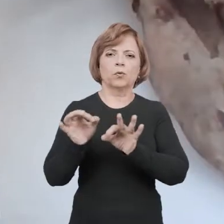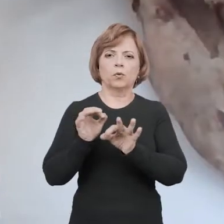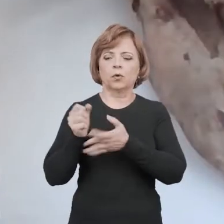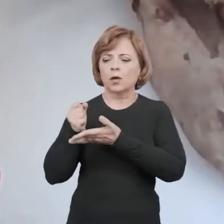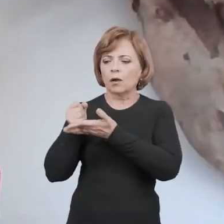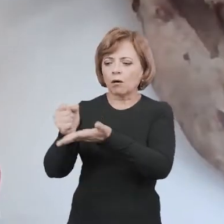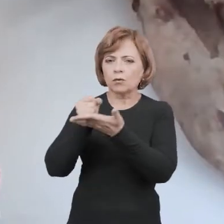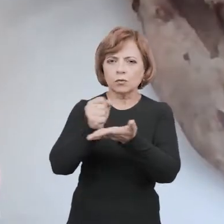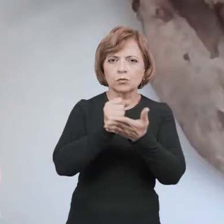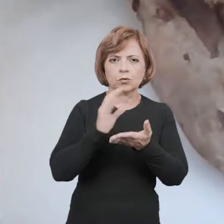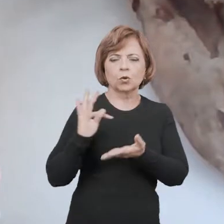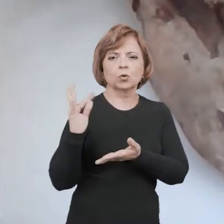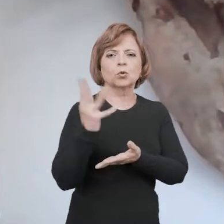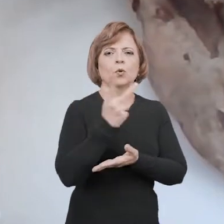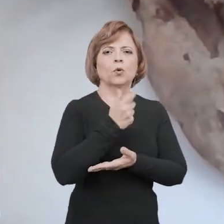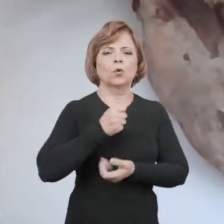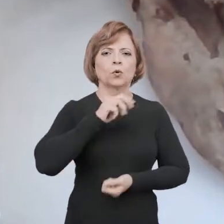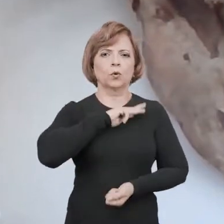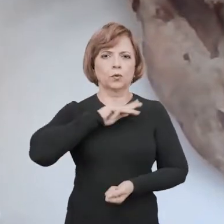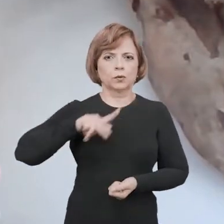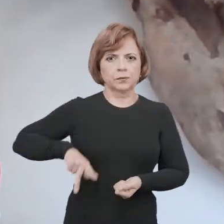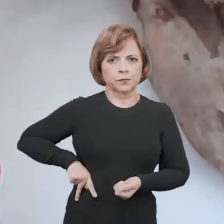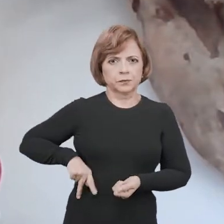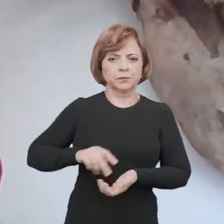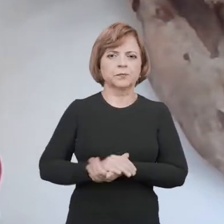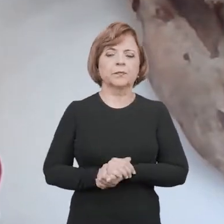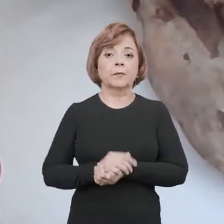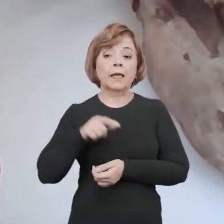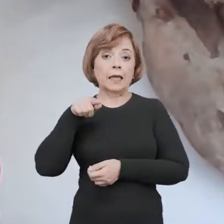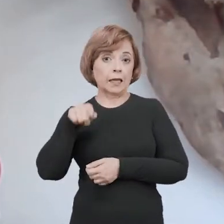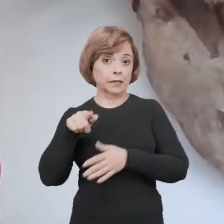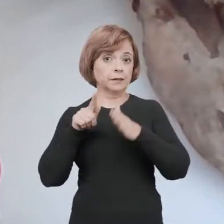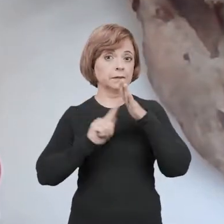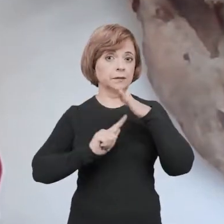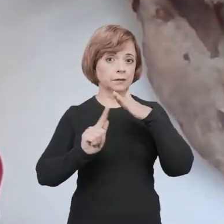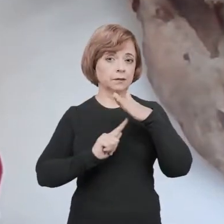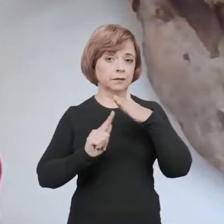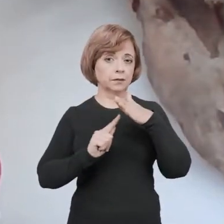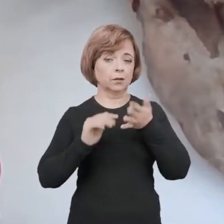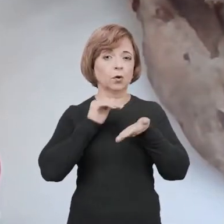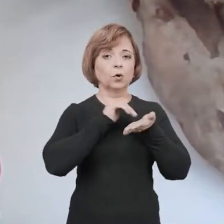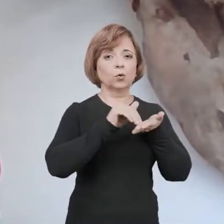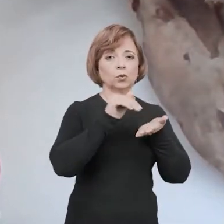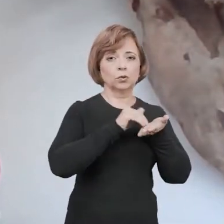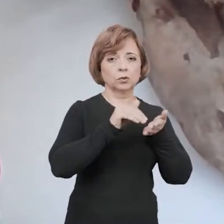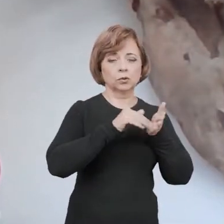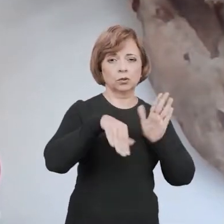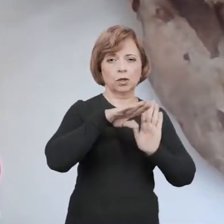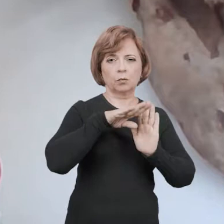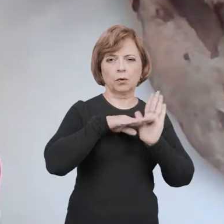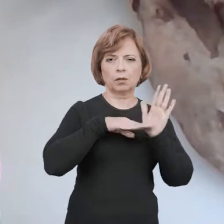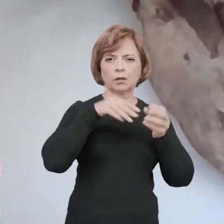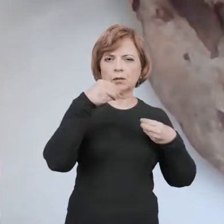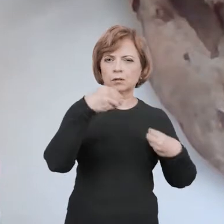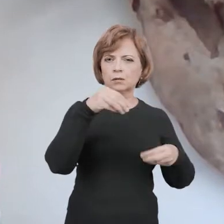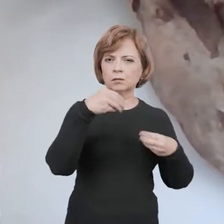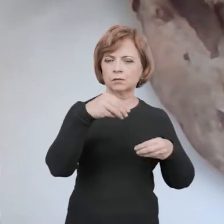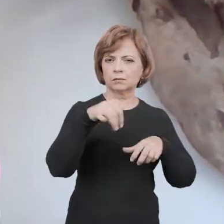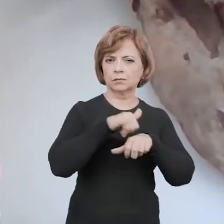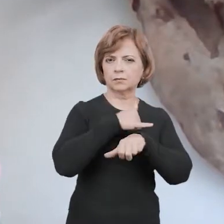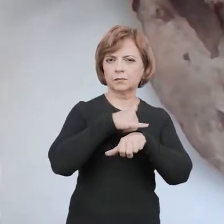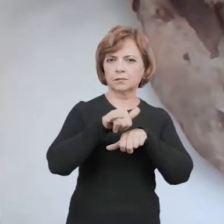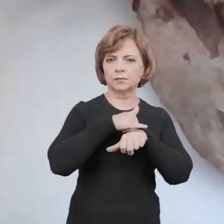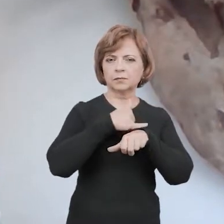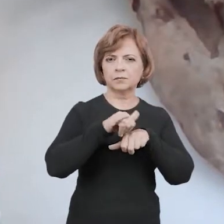a toda estrutura institucional. Nesta gestão, o Escritório de Planejamento